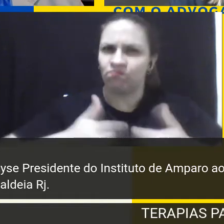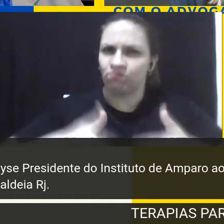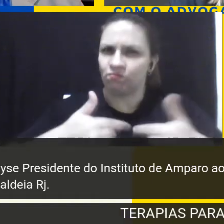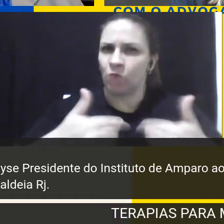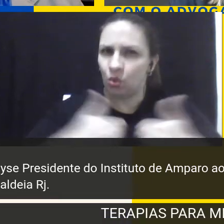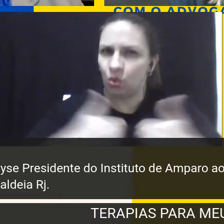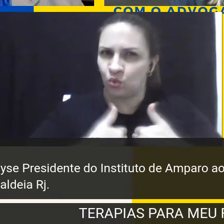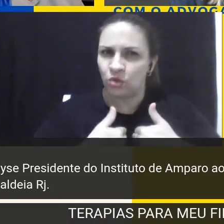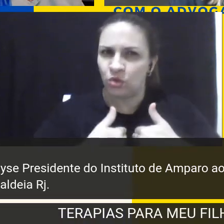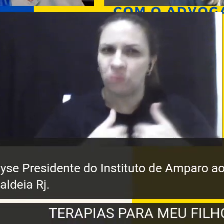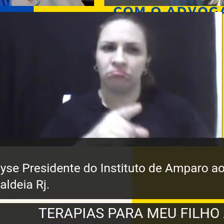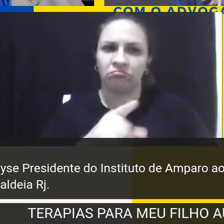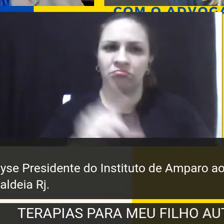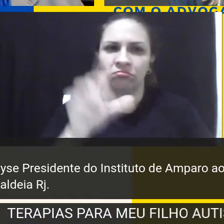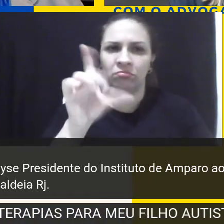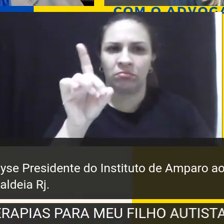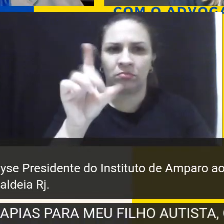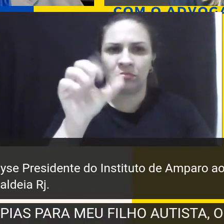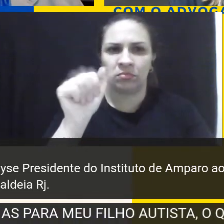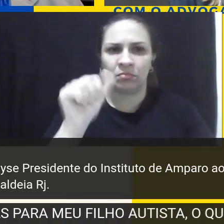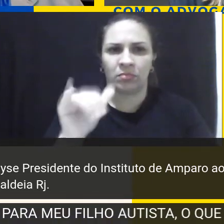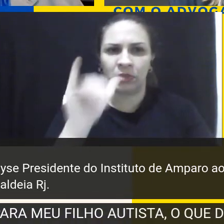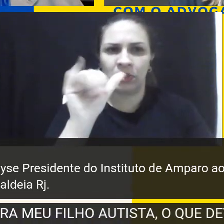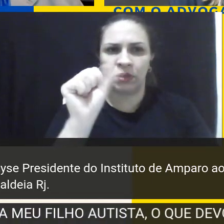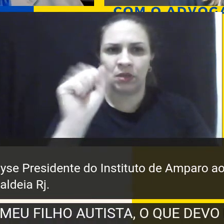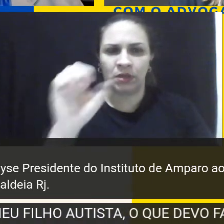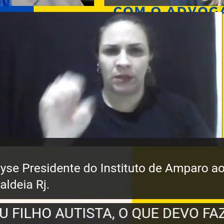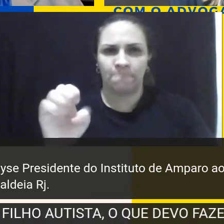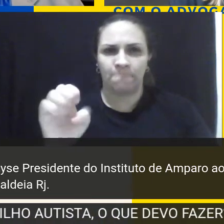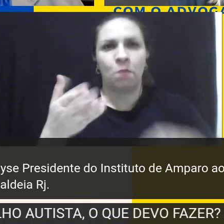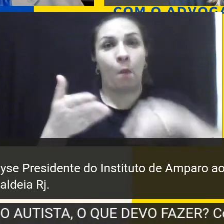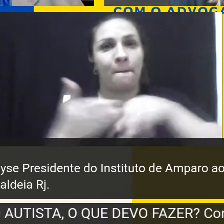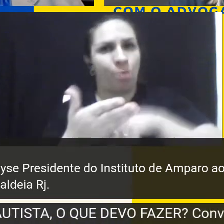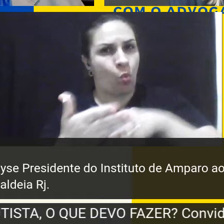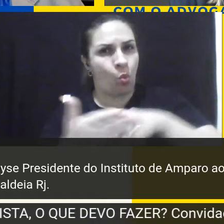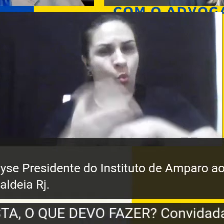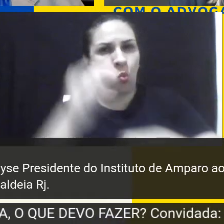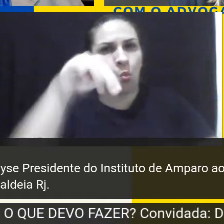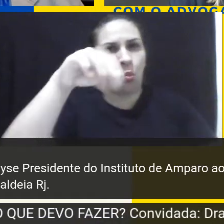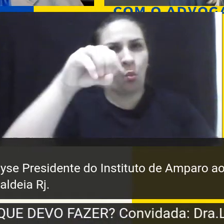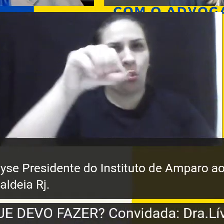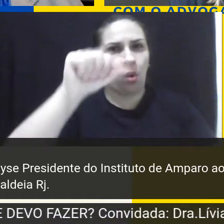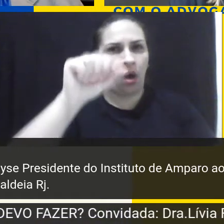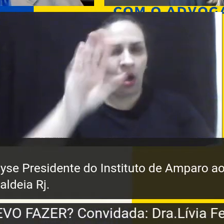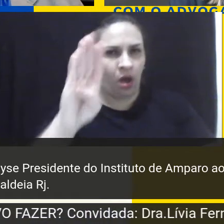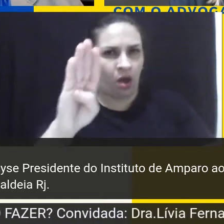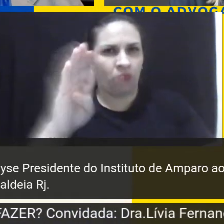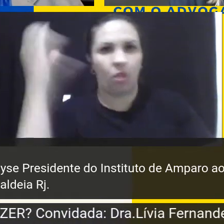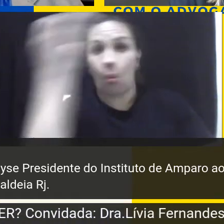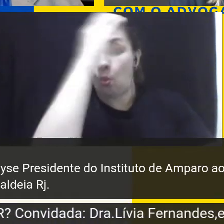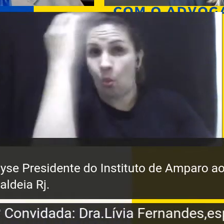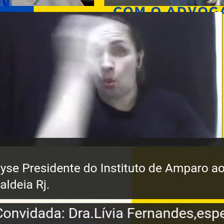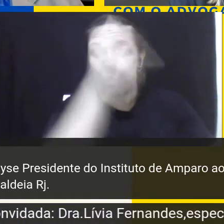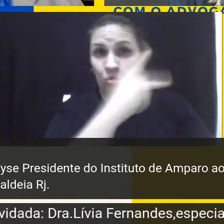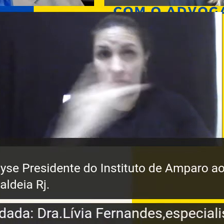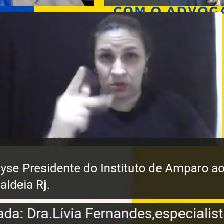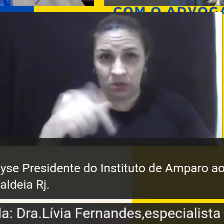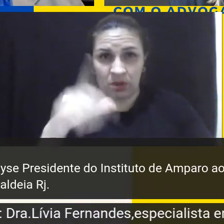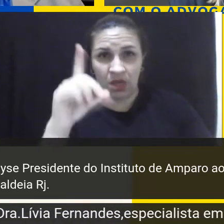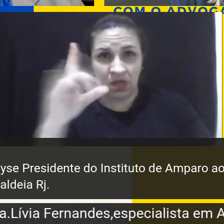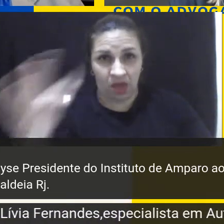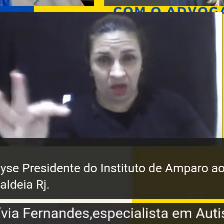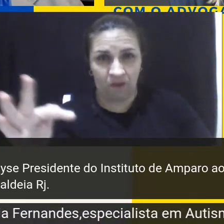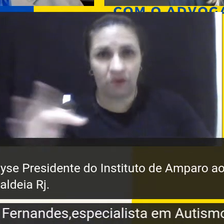elas, que eu tenho orgulho de participar, que é do Moab, que é presidido pelo Fernando Cota, aqui no DF,